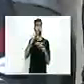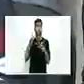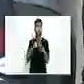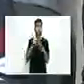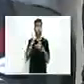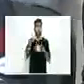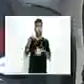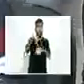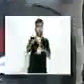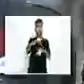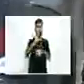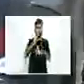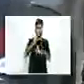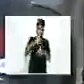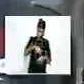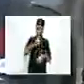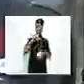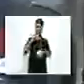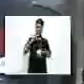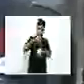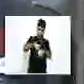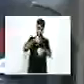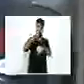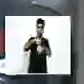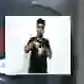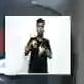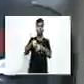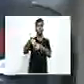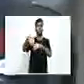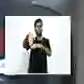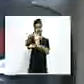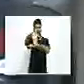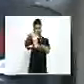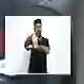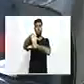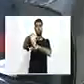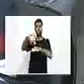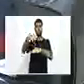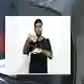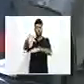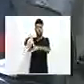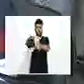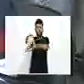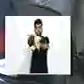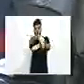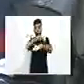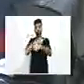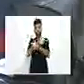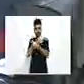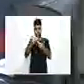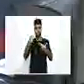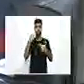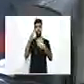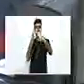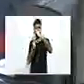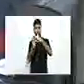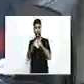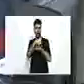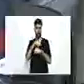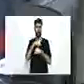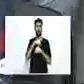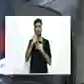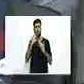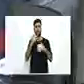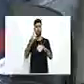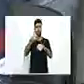fincada igual o Santo Antônio tem muitas ras em Nova Viçosa tem muitas ras Fundão né Ant acho que lá tem algumas SUS ainda